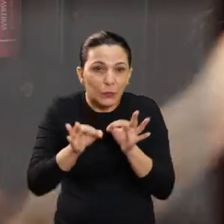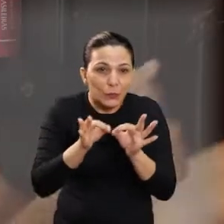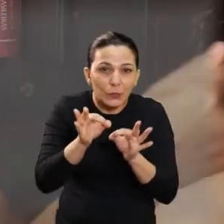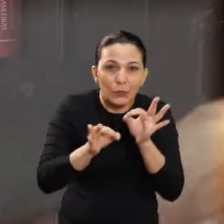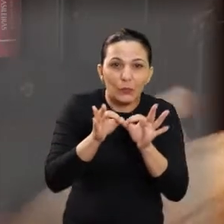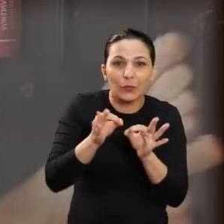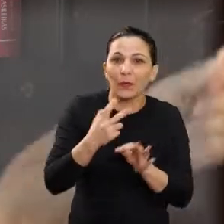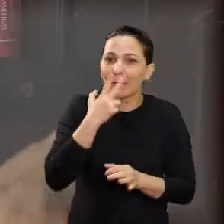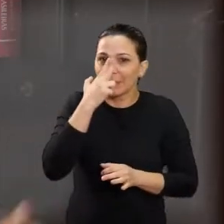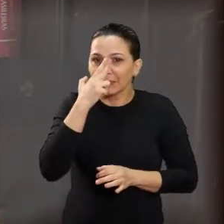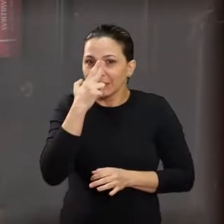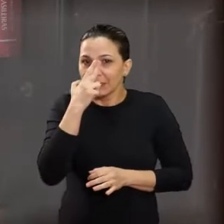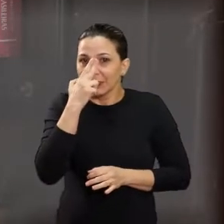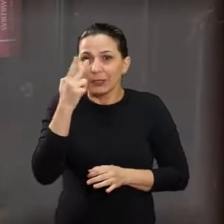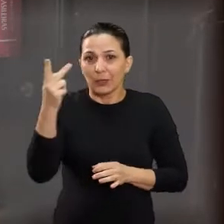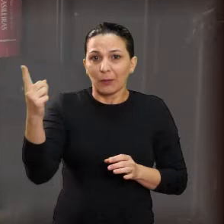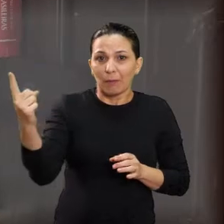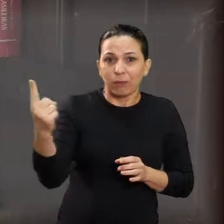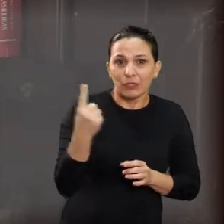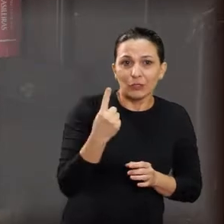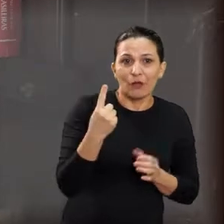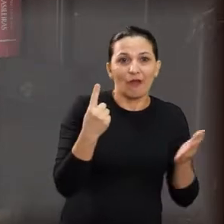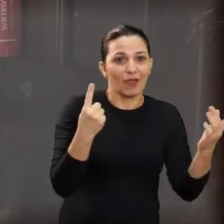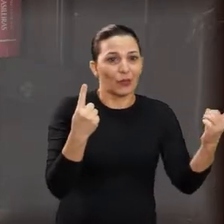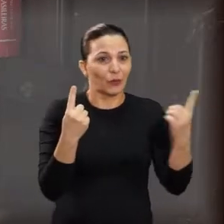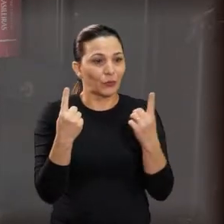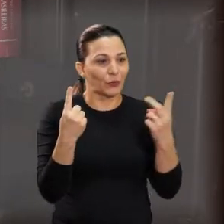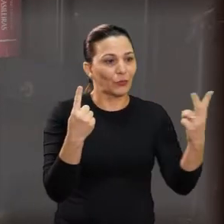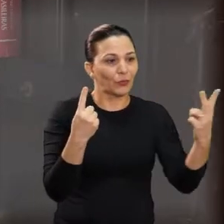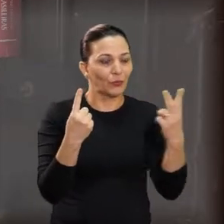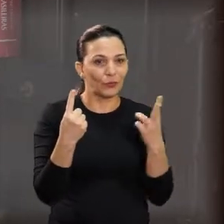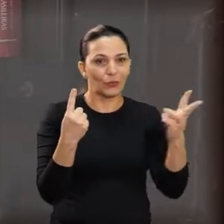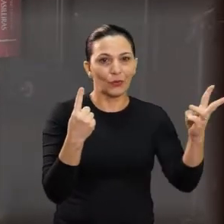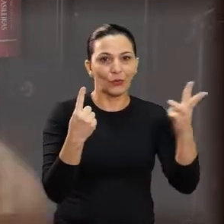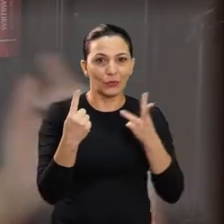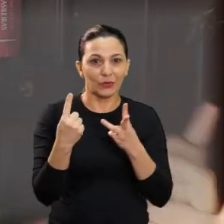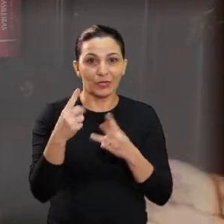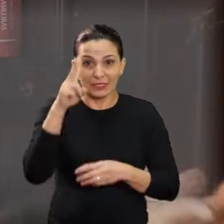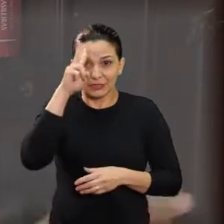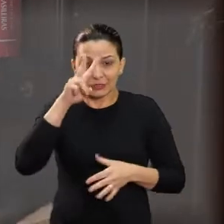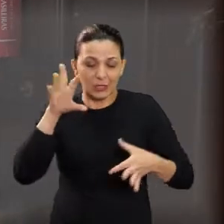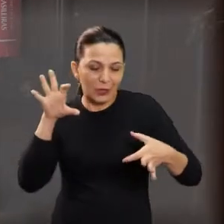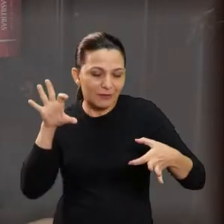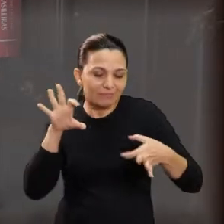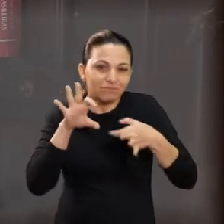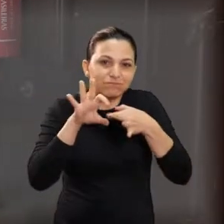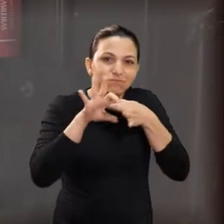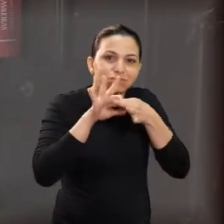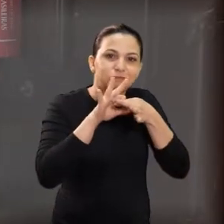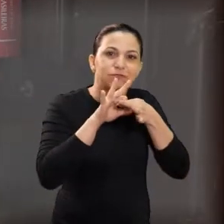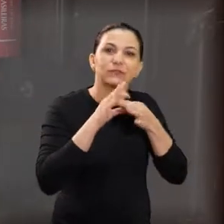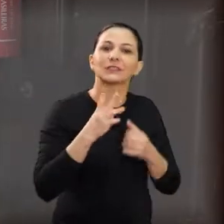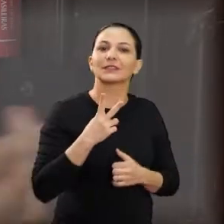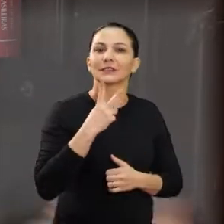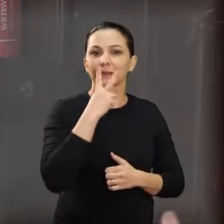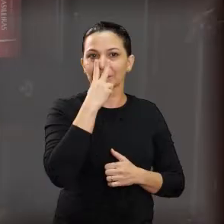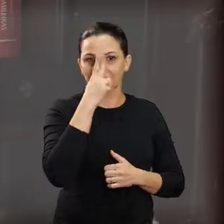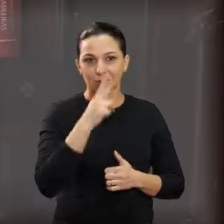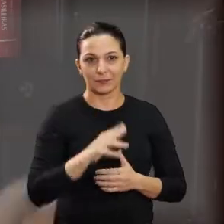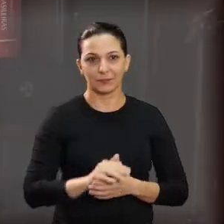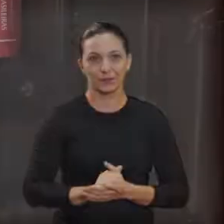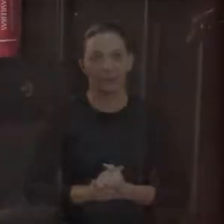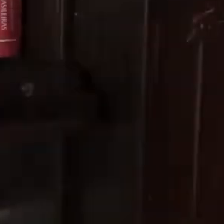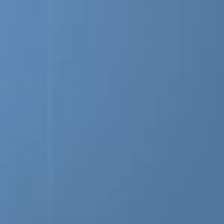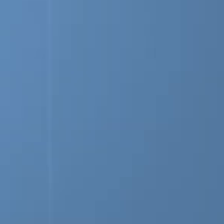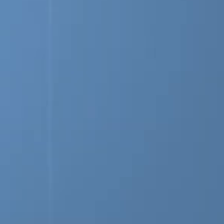uma convida a outra e vai remendando uma história na outra e vai formando essa rede. Então eu me coloquei dentro